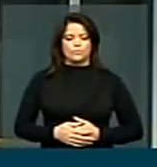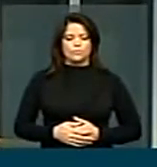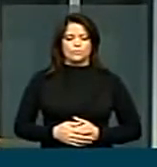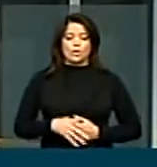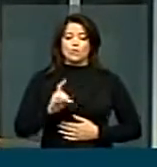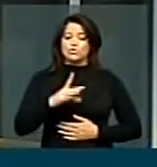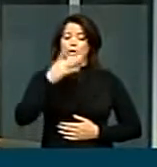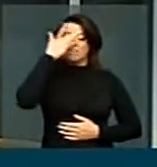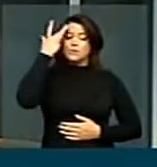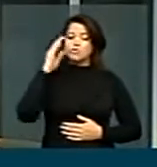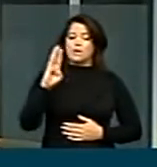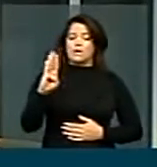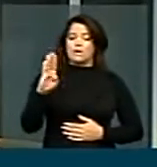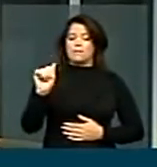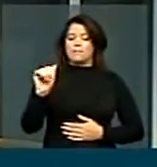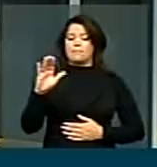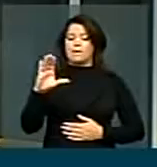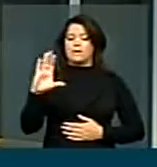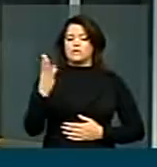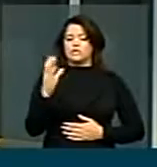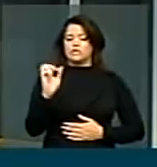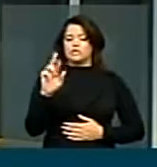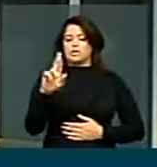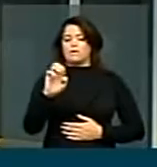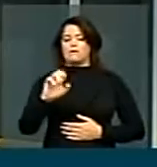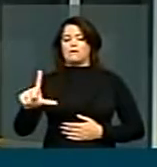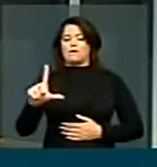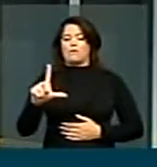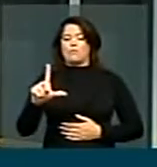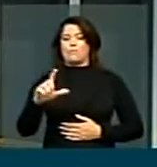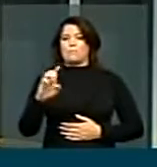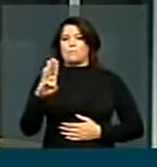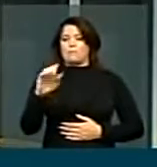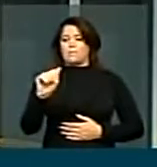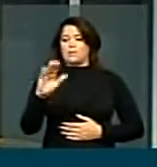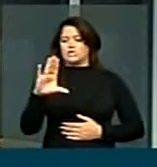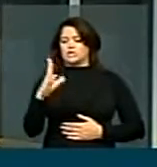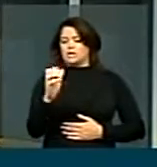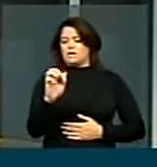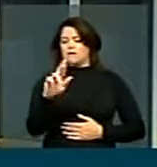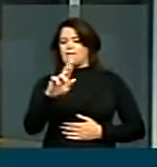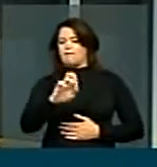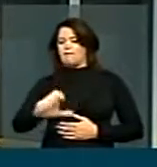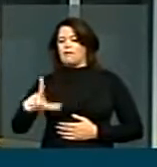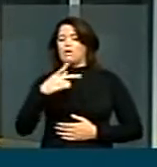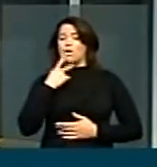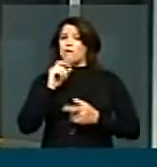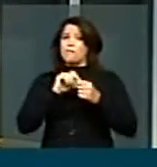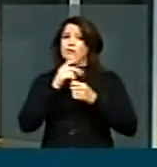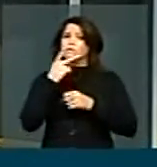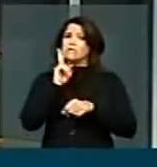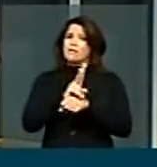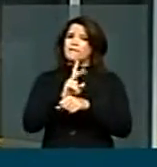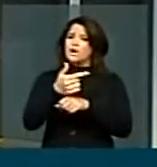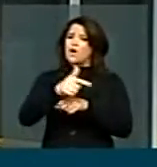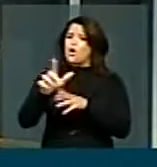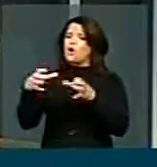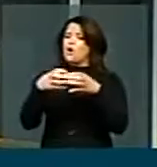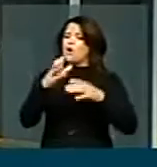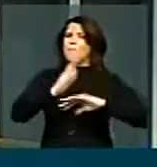aos bacharéis, para concluir, um minuto, aos bacharéis, mas eu faço aqui a defesa que nas outras